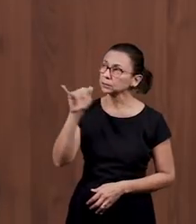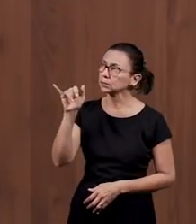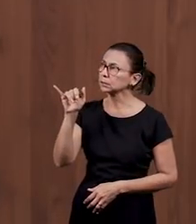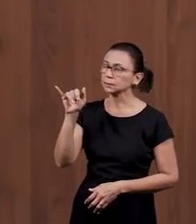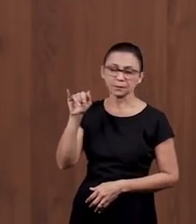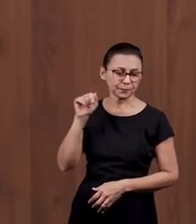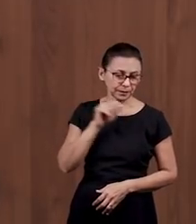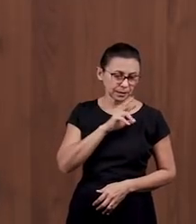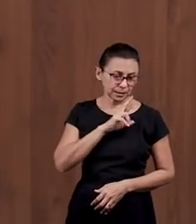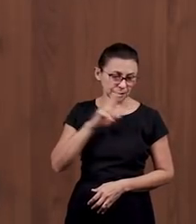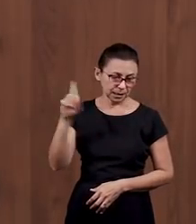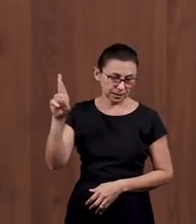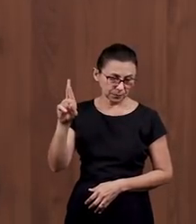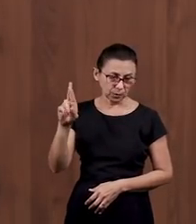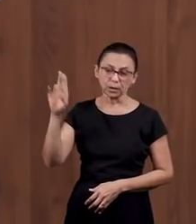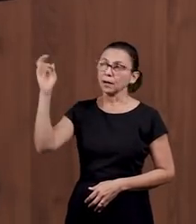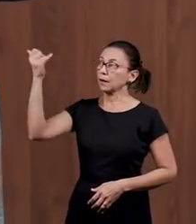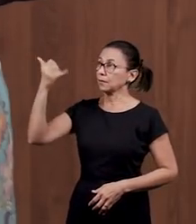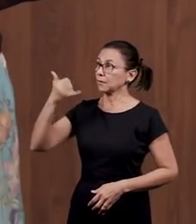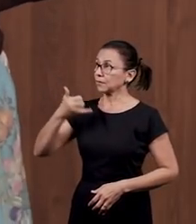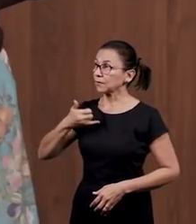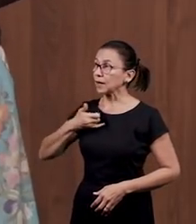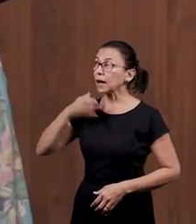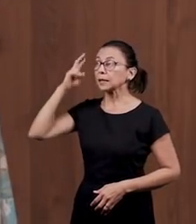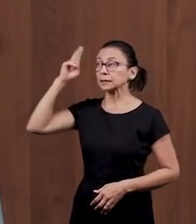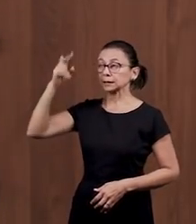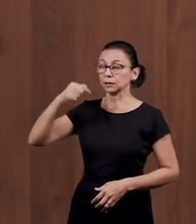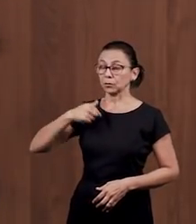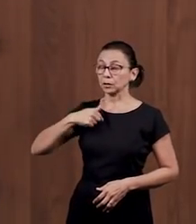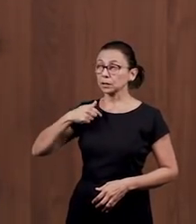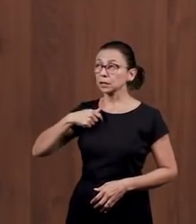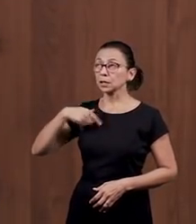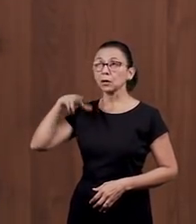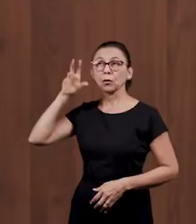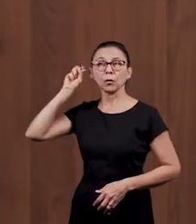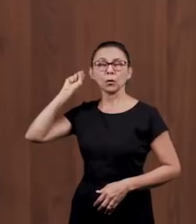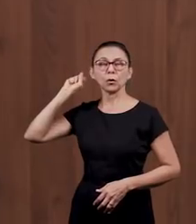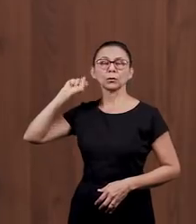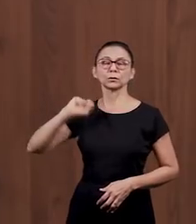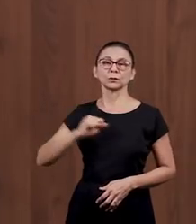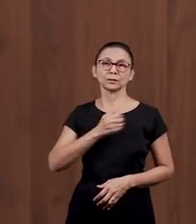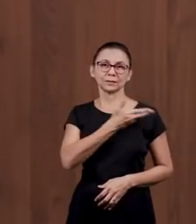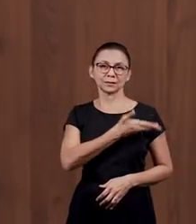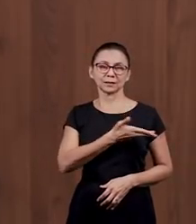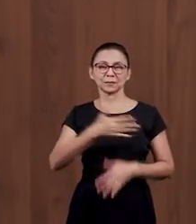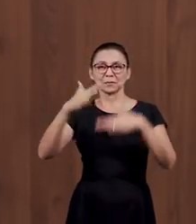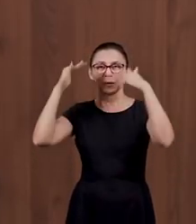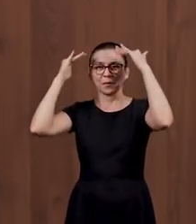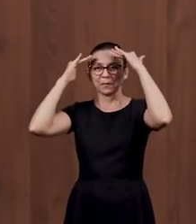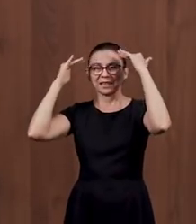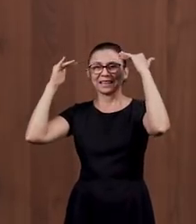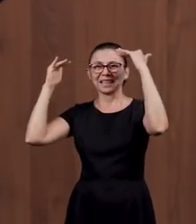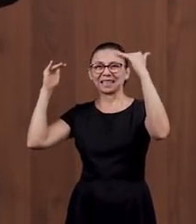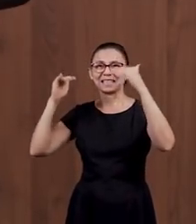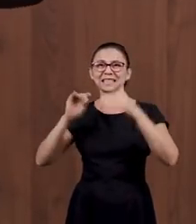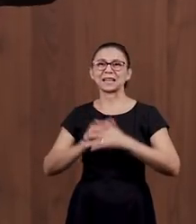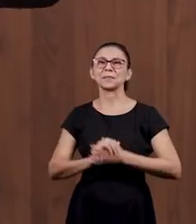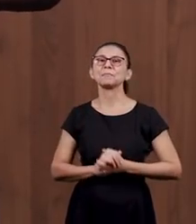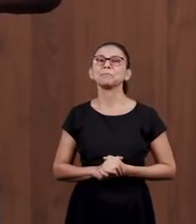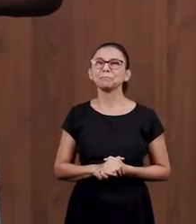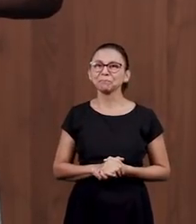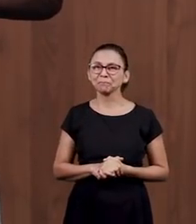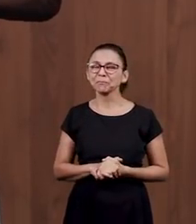fala, Senhor, porque o teu servo ouve. E Samuel era obediente, e assim Samuel fez. Samuel voltou